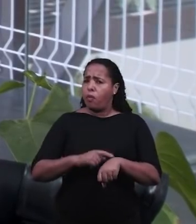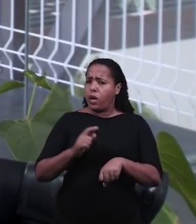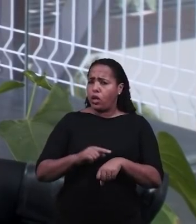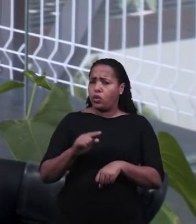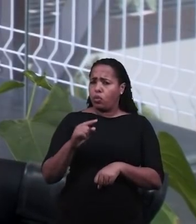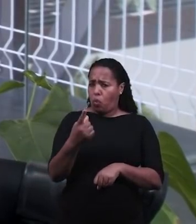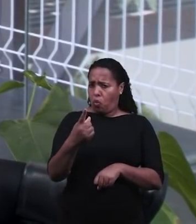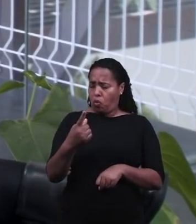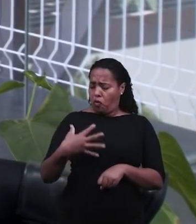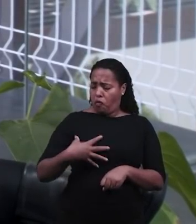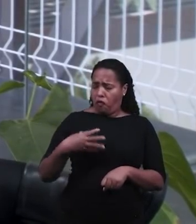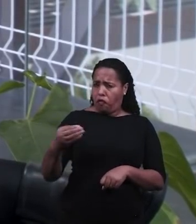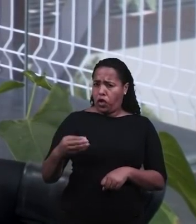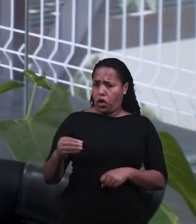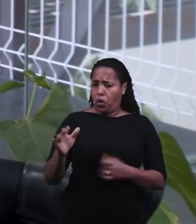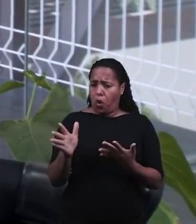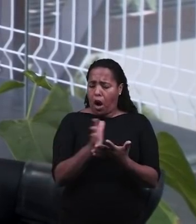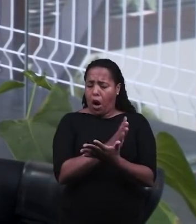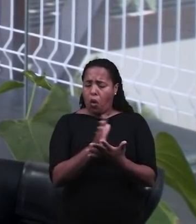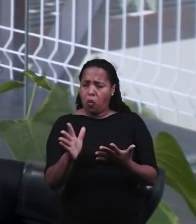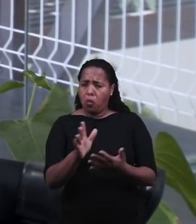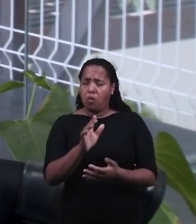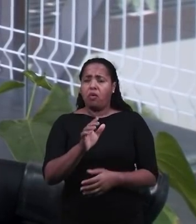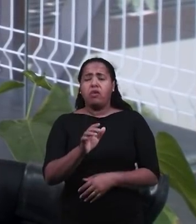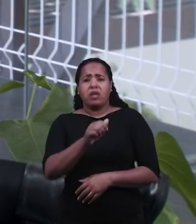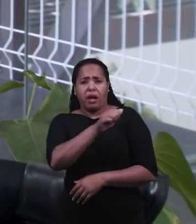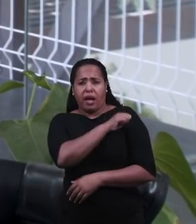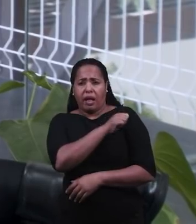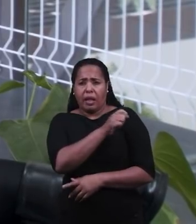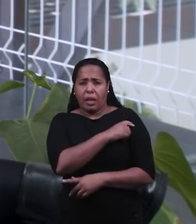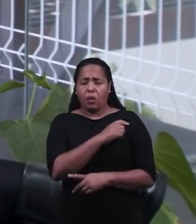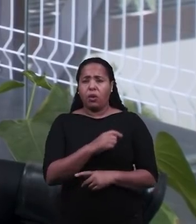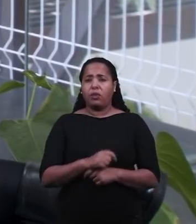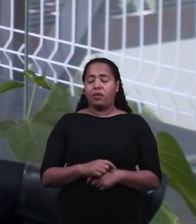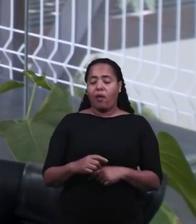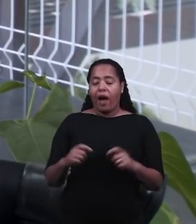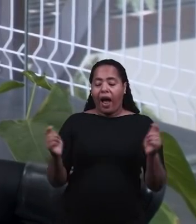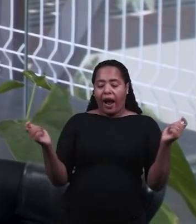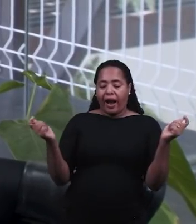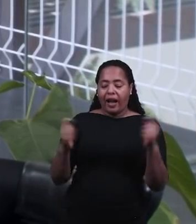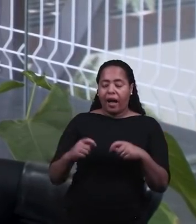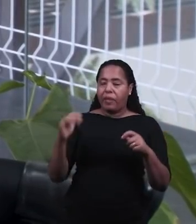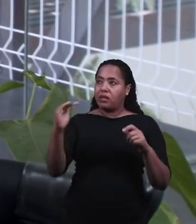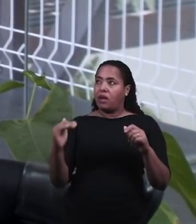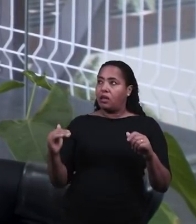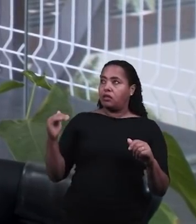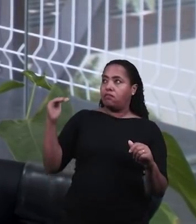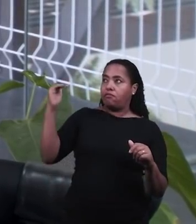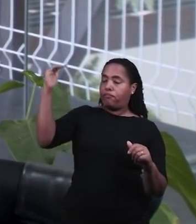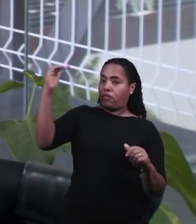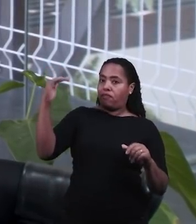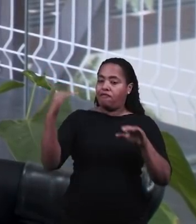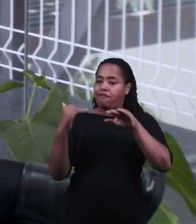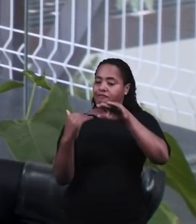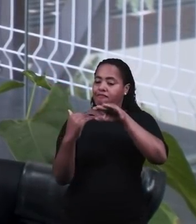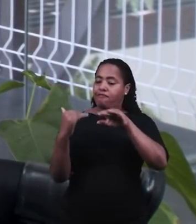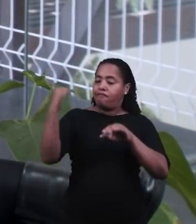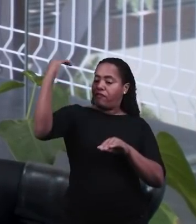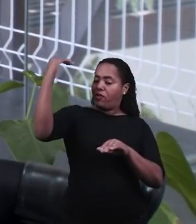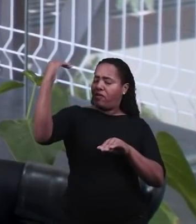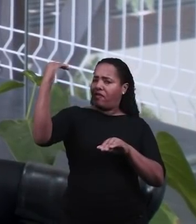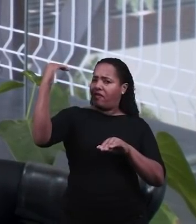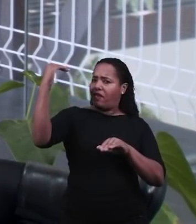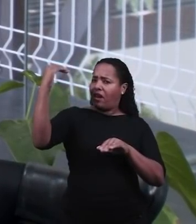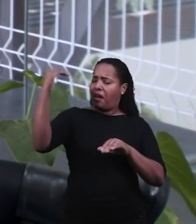alunos apresenta uma capacidade cognitiva acima dos demais, quando você percebe um patamar